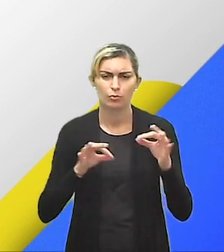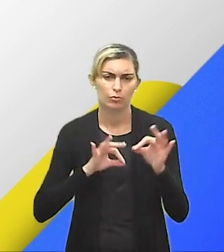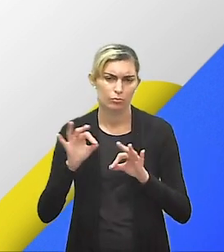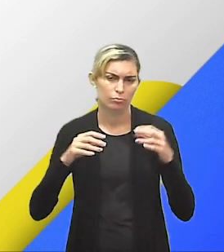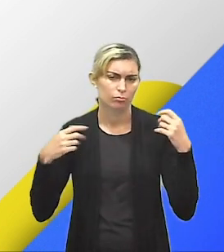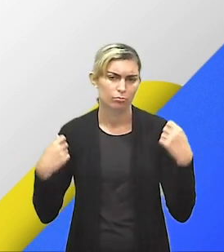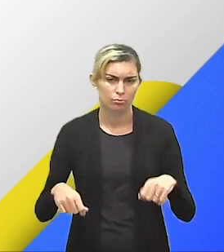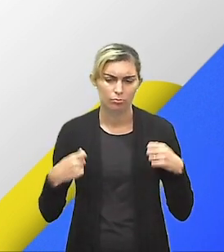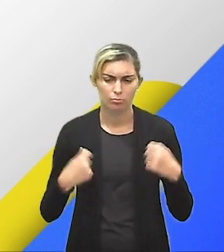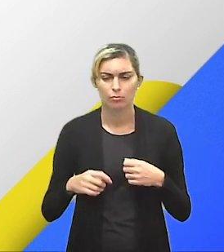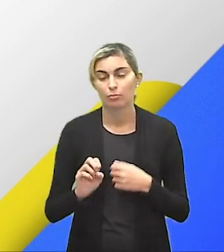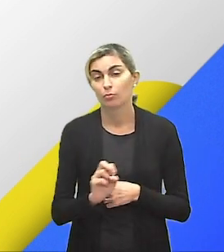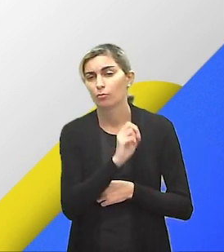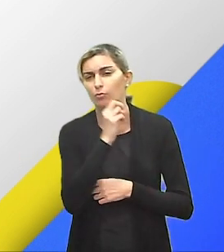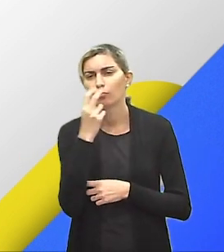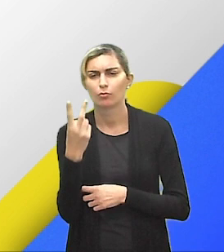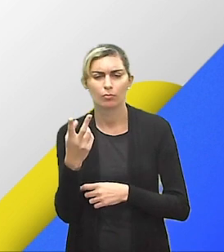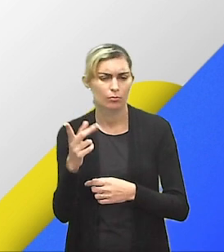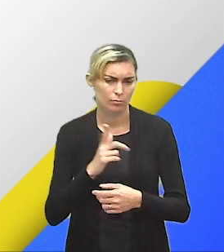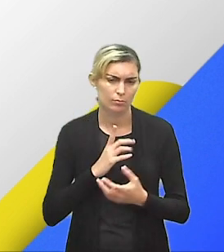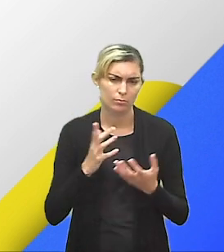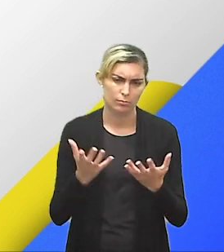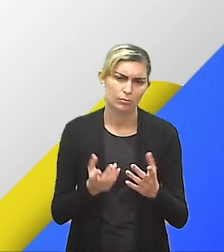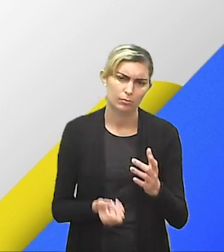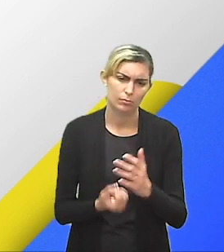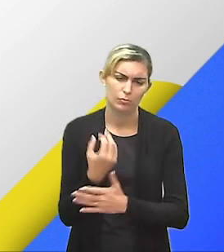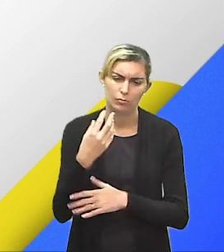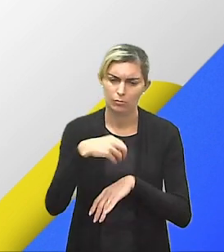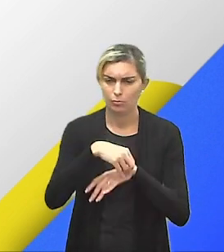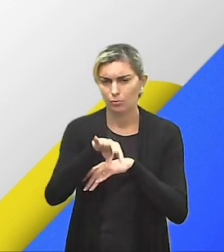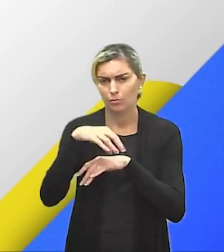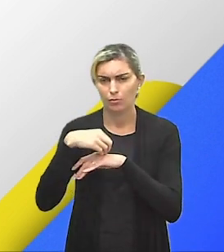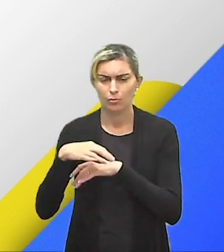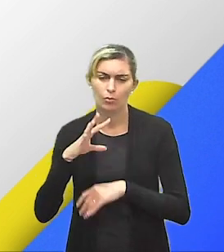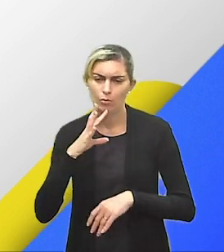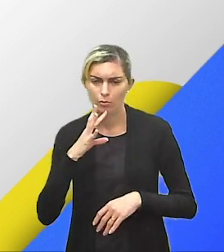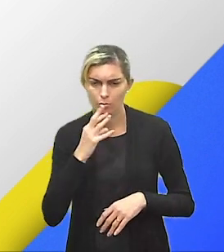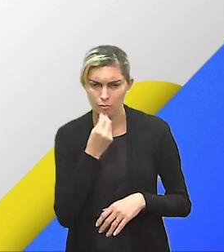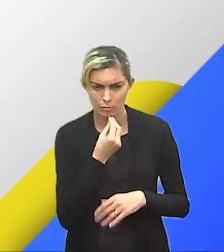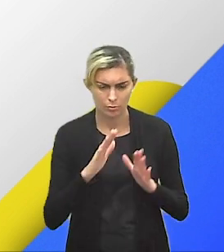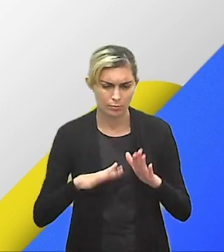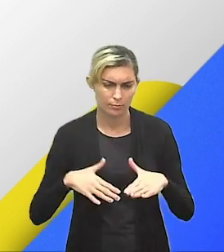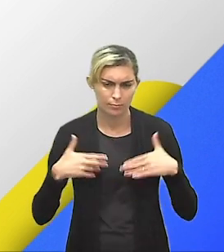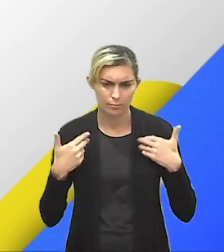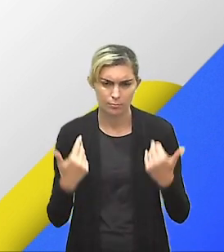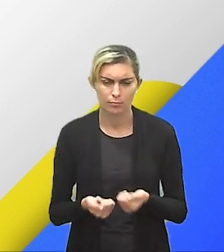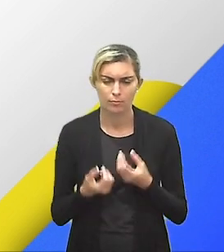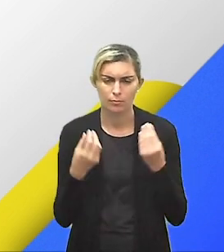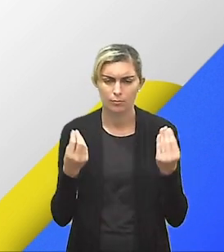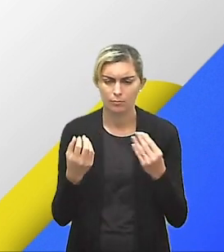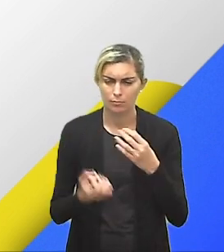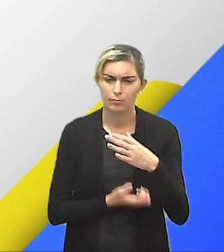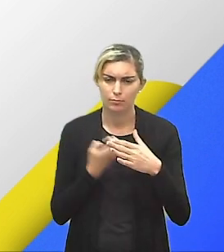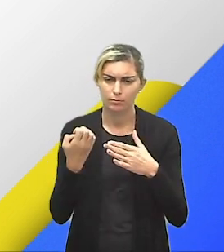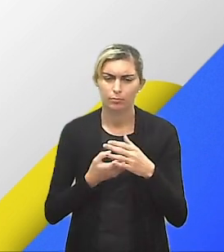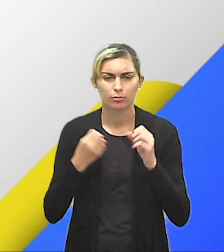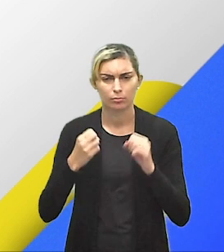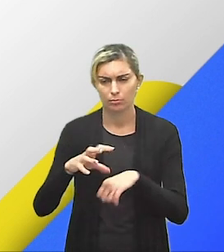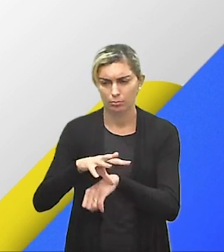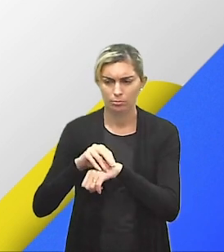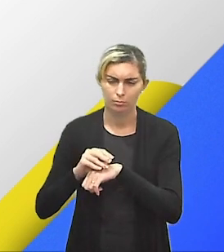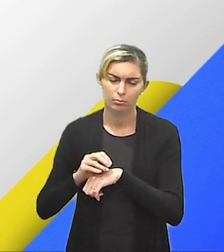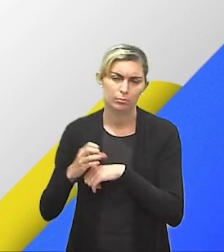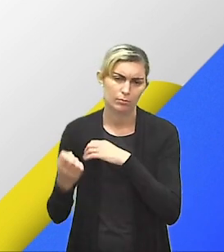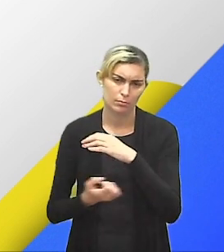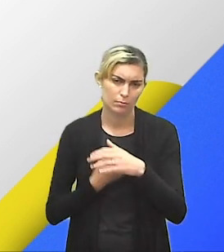necessários. Ou seja, ela cria e compartilha o conhecimento da melhor maneira para que a empresa possa colher bons frutos desse